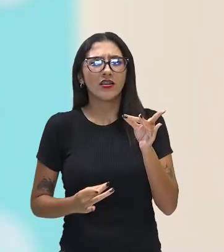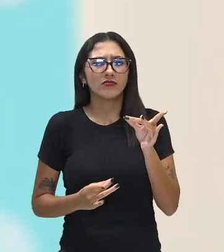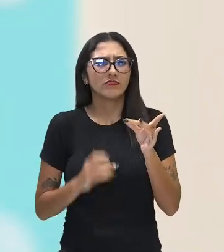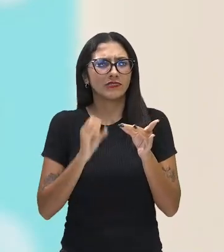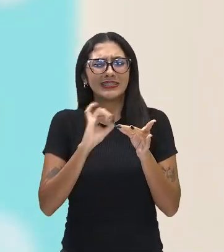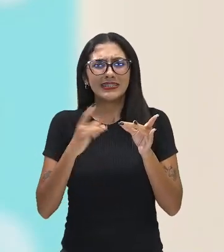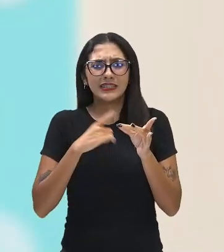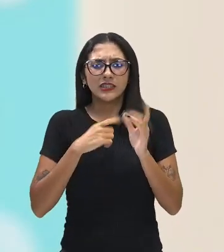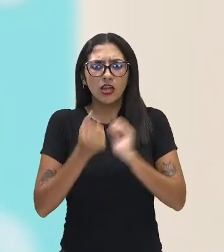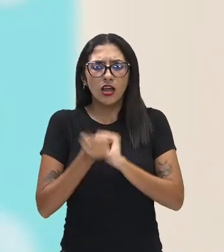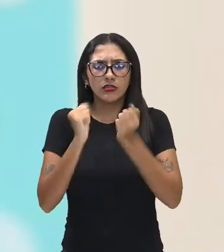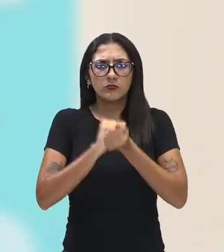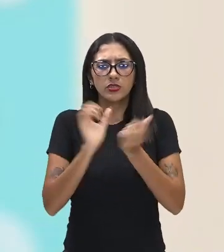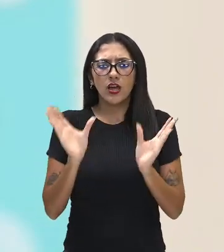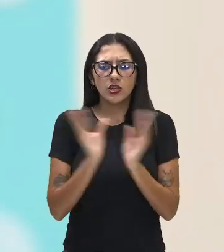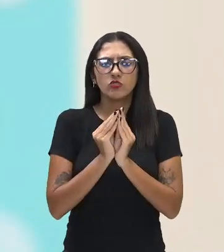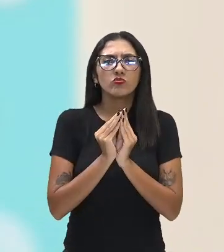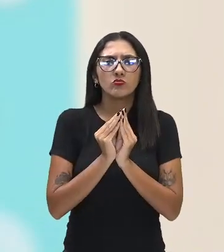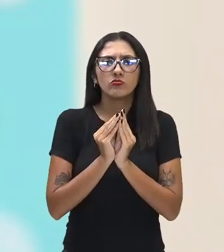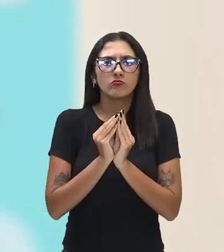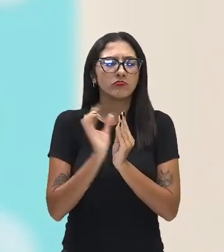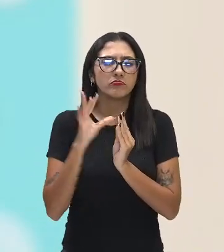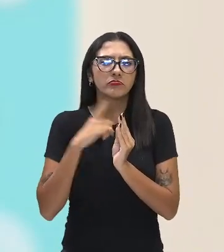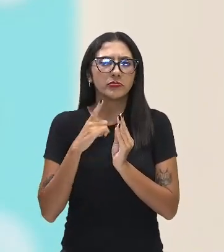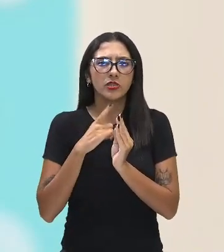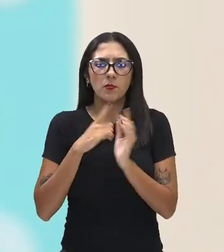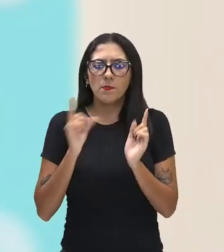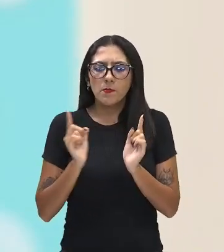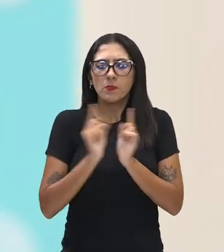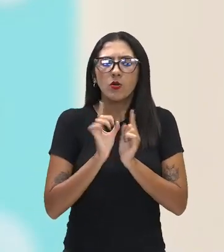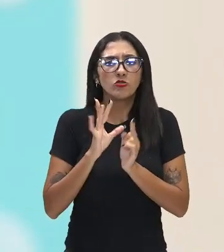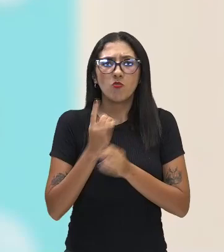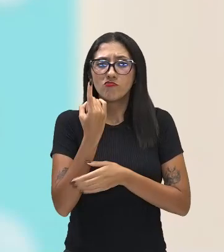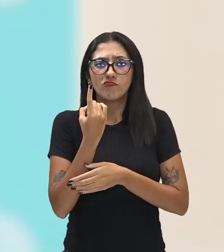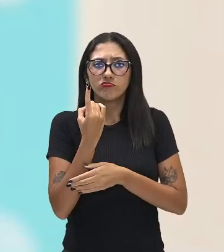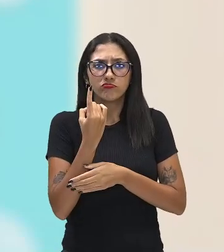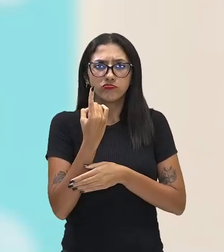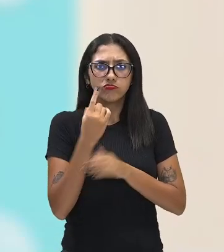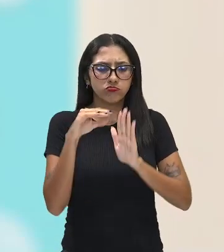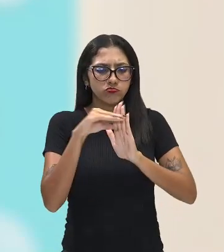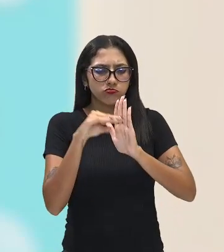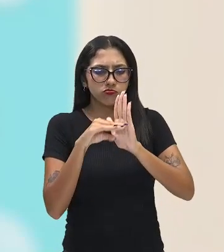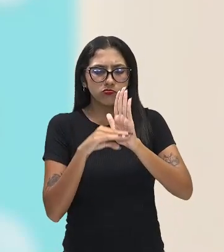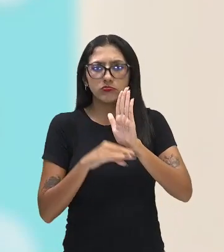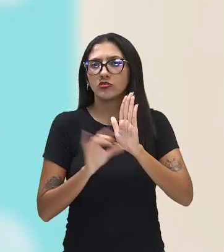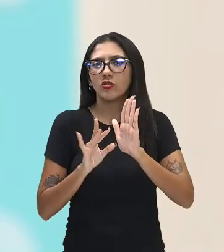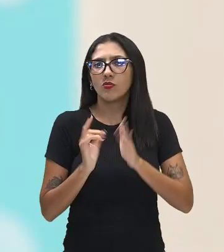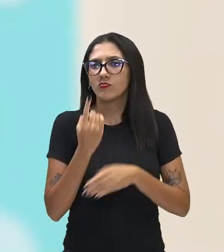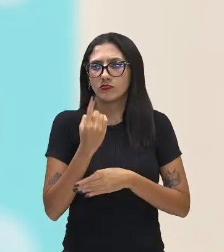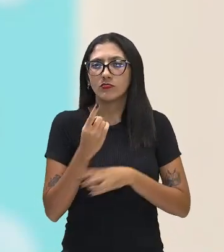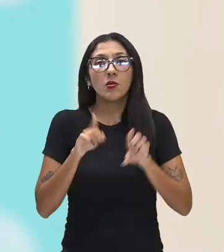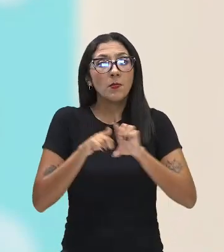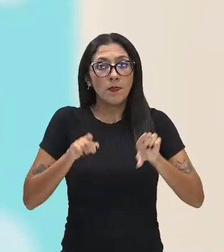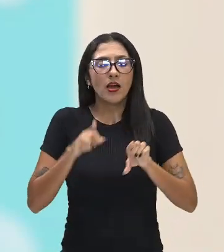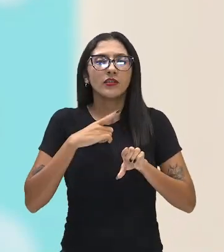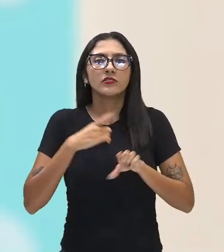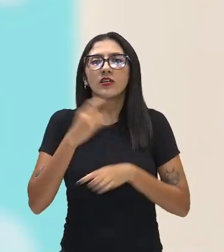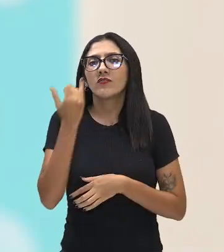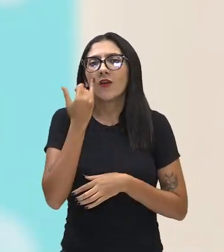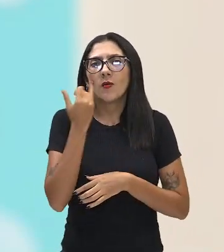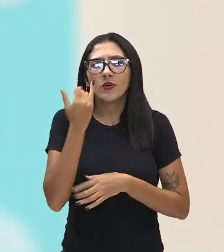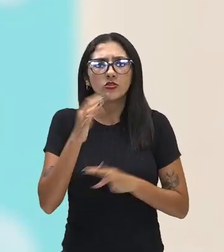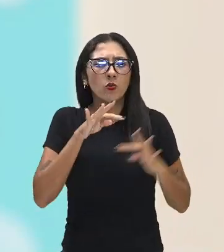ou menos de uma lauda. E falou tudo que é necessário, né? Então, esse é o